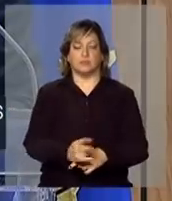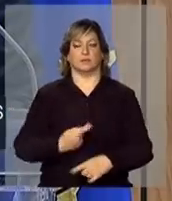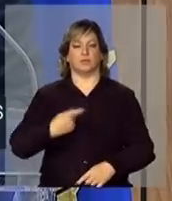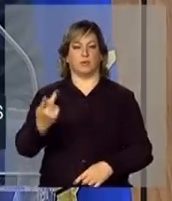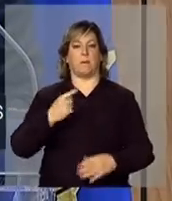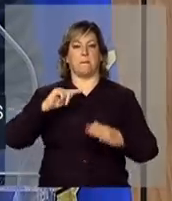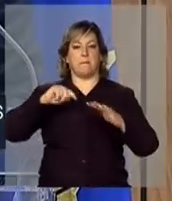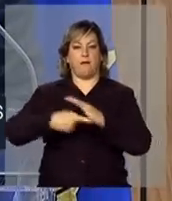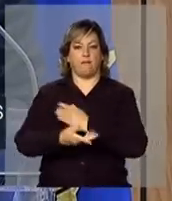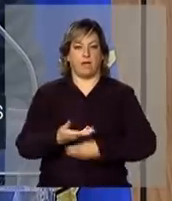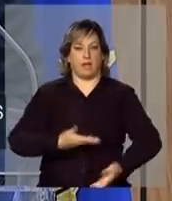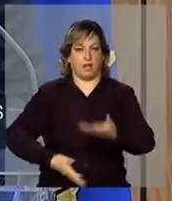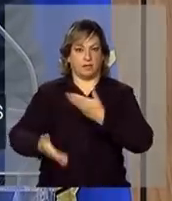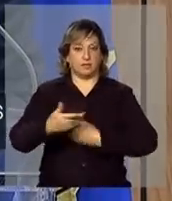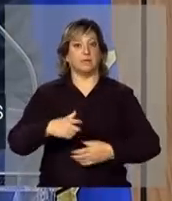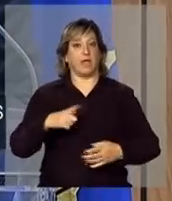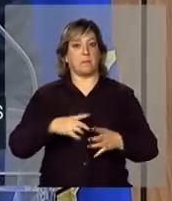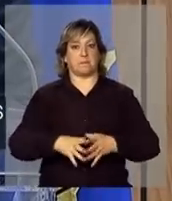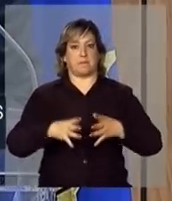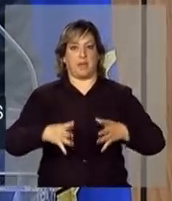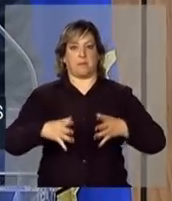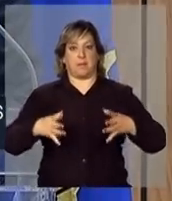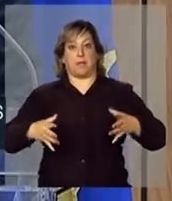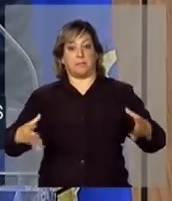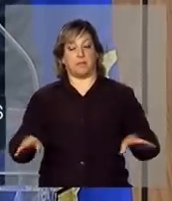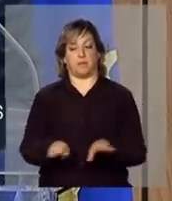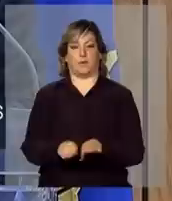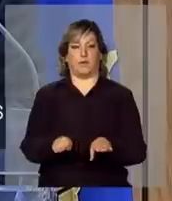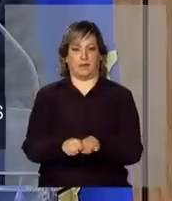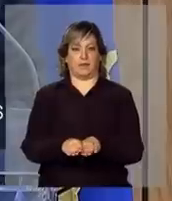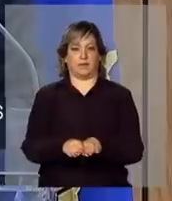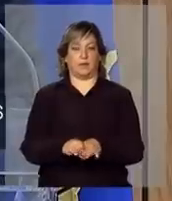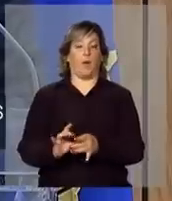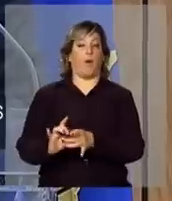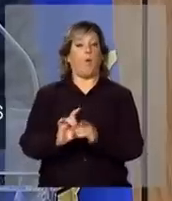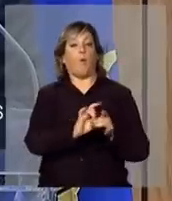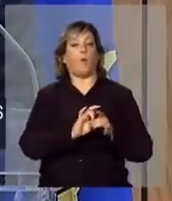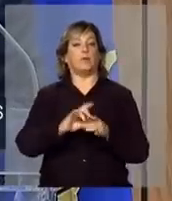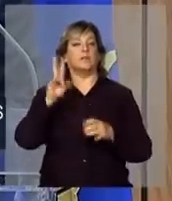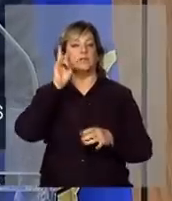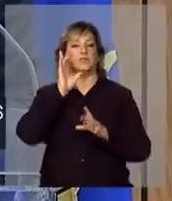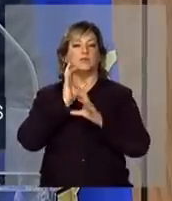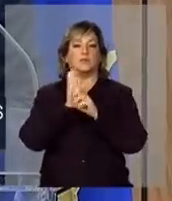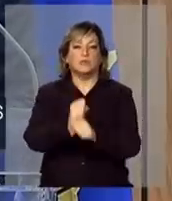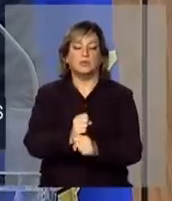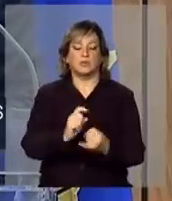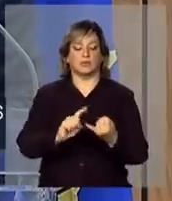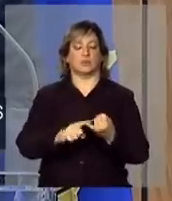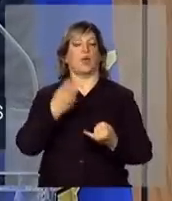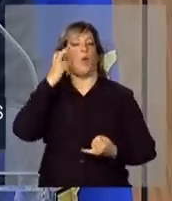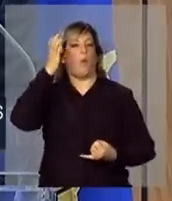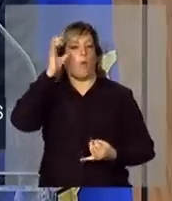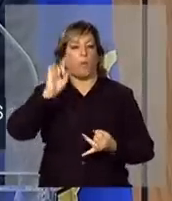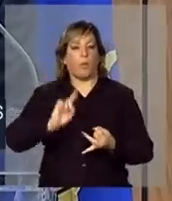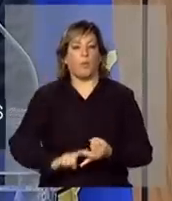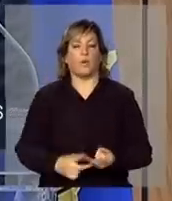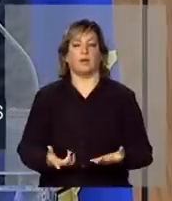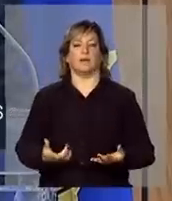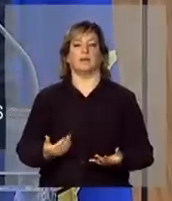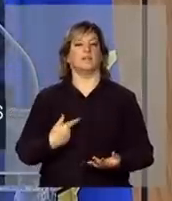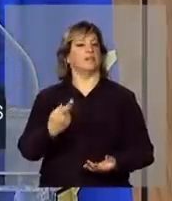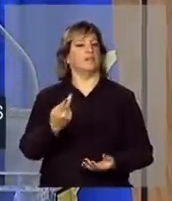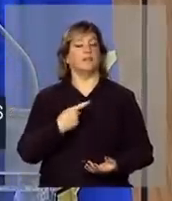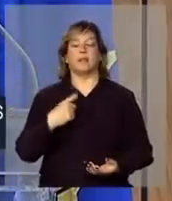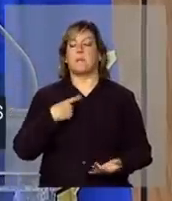relações tem crescido ao mesmo ritmo. Unidos pela história, pela cultura, partilhamos os